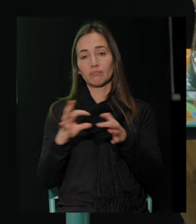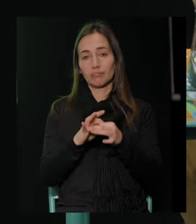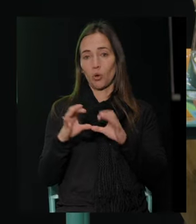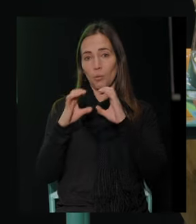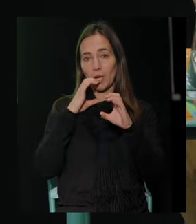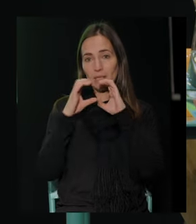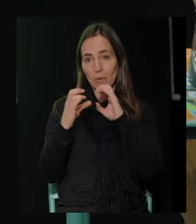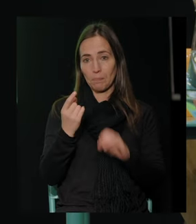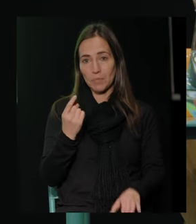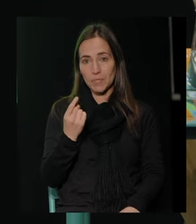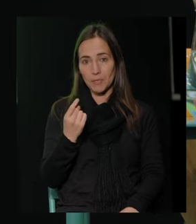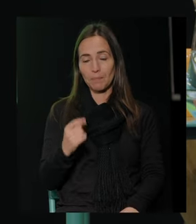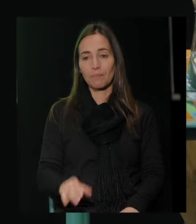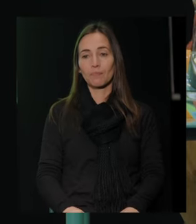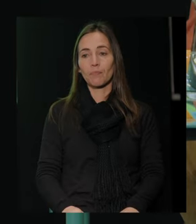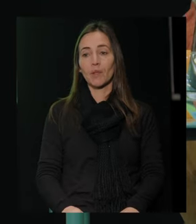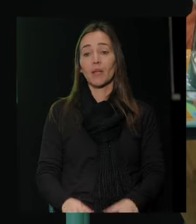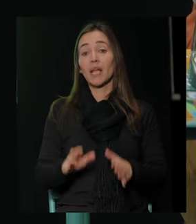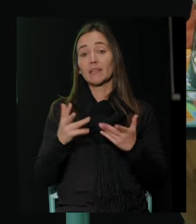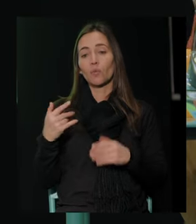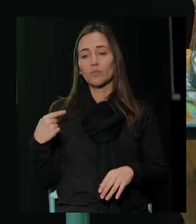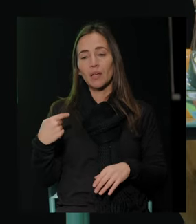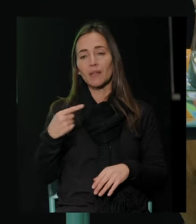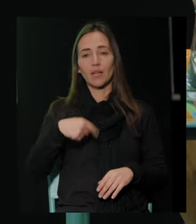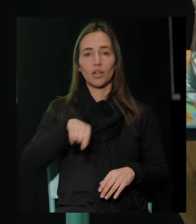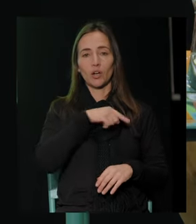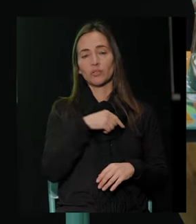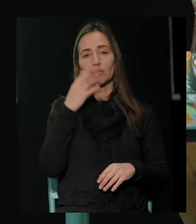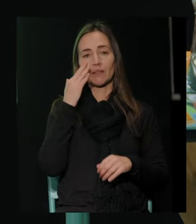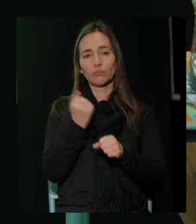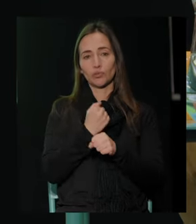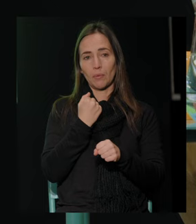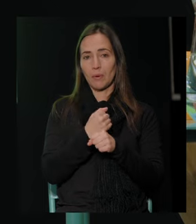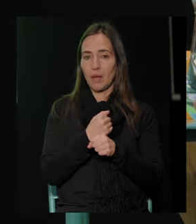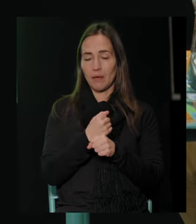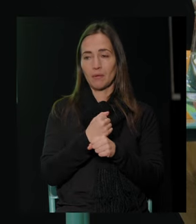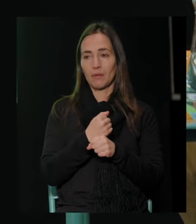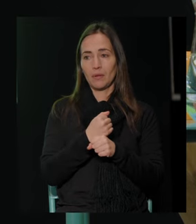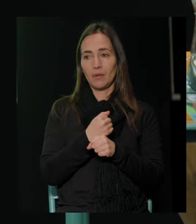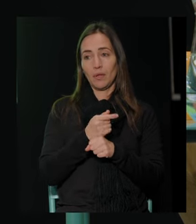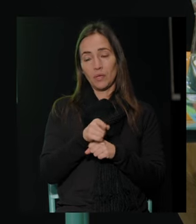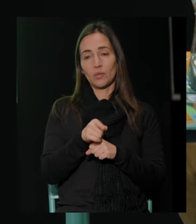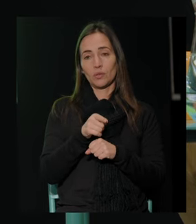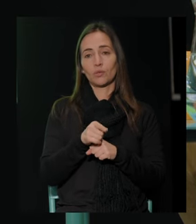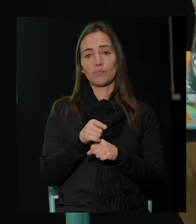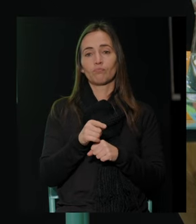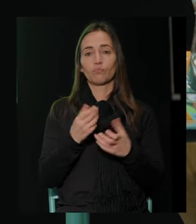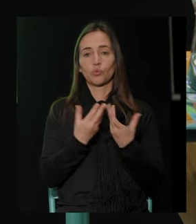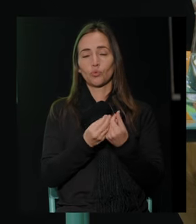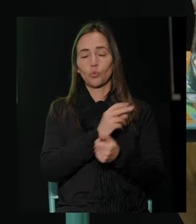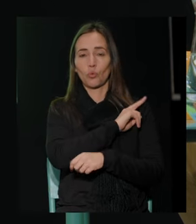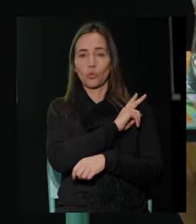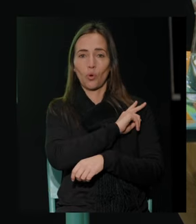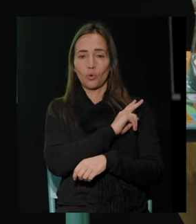comunicação. E então, no dia-a-dia, nós tentamos trabalhar essas ações com os proprietários,